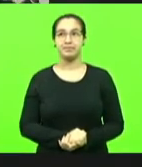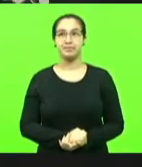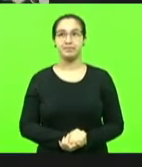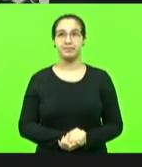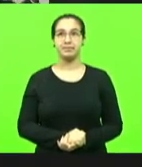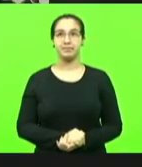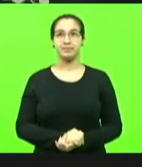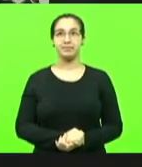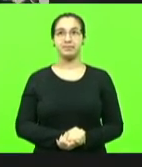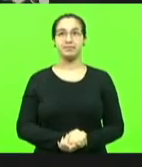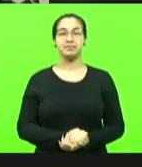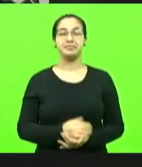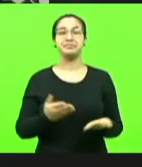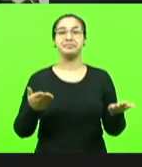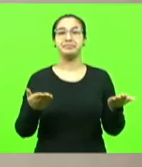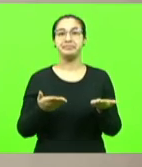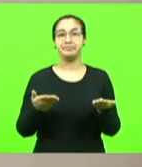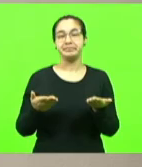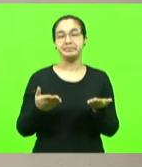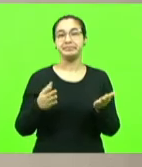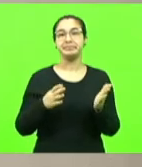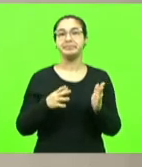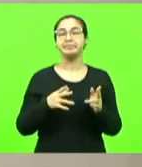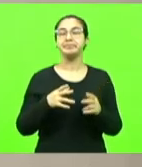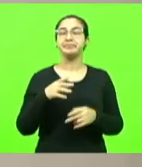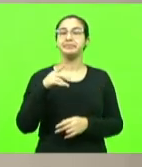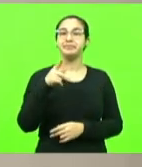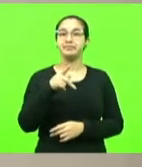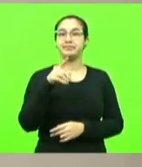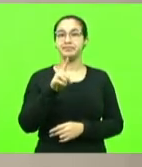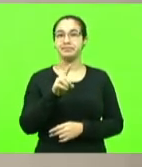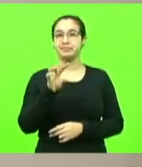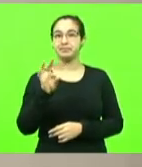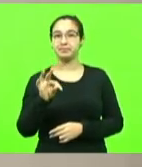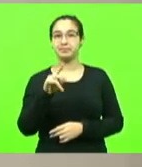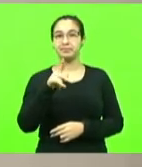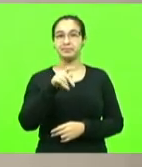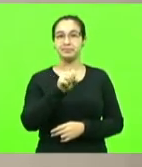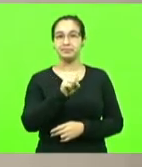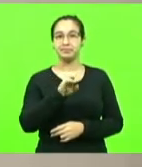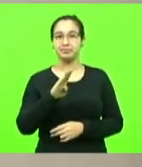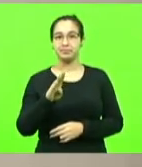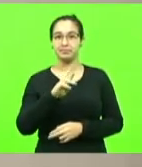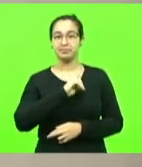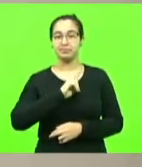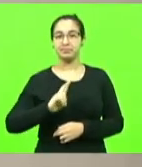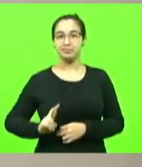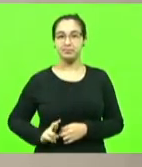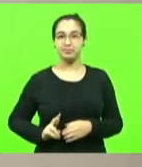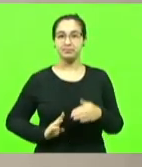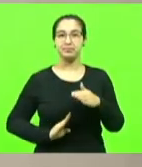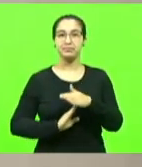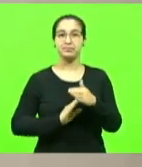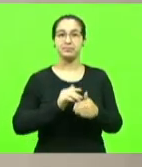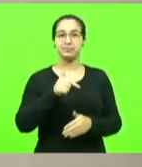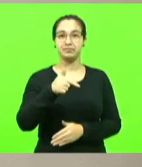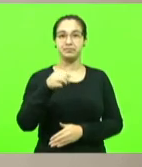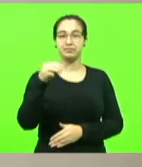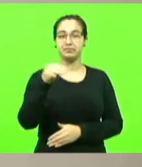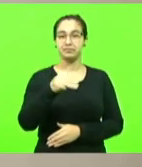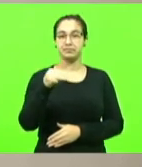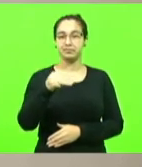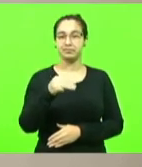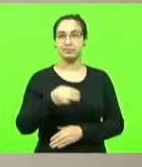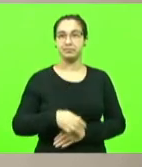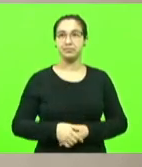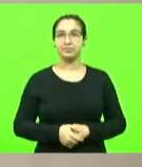próximo horário pertence ao bloco PDT PSDB e republicanos tempo de 7 minutos e 30 segundos